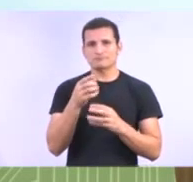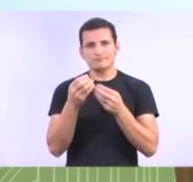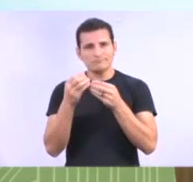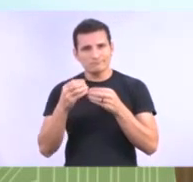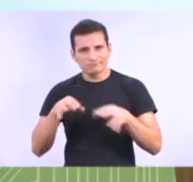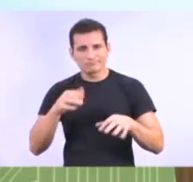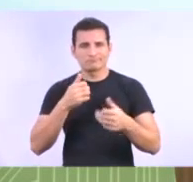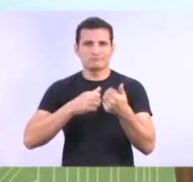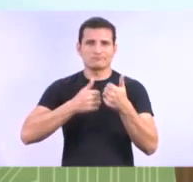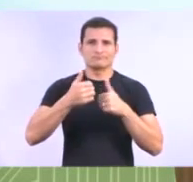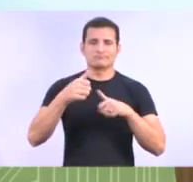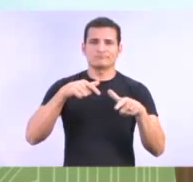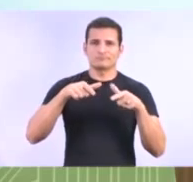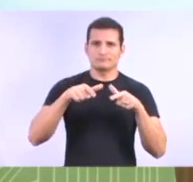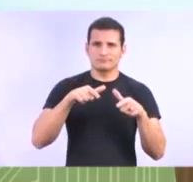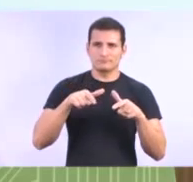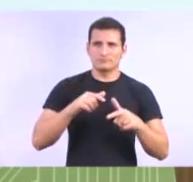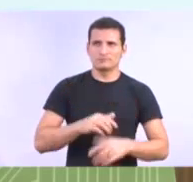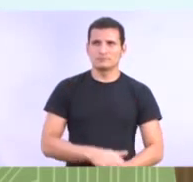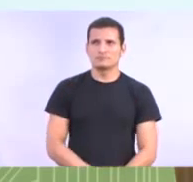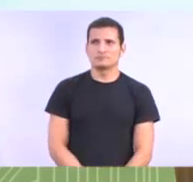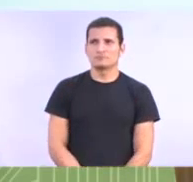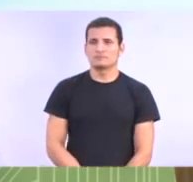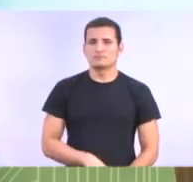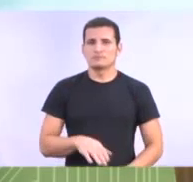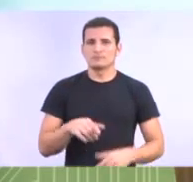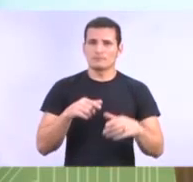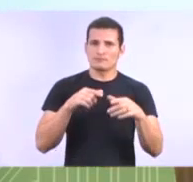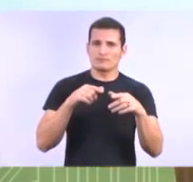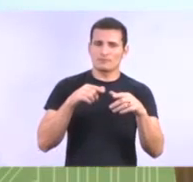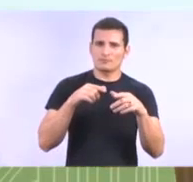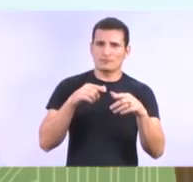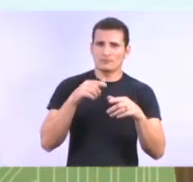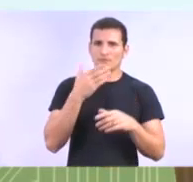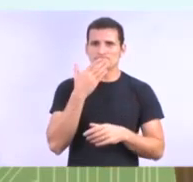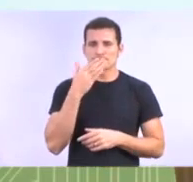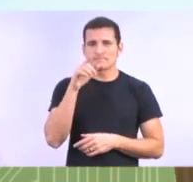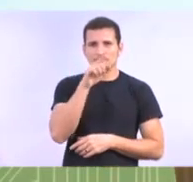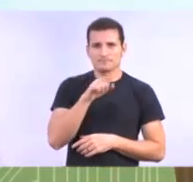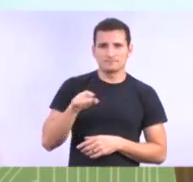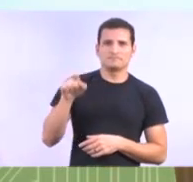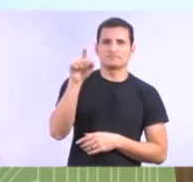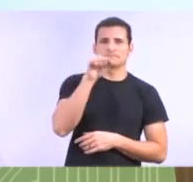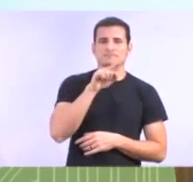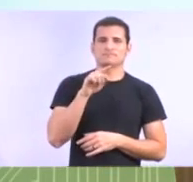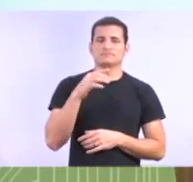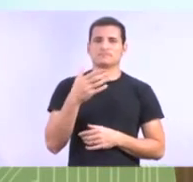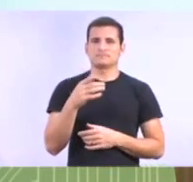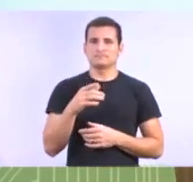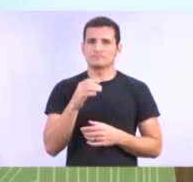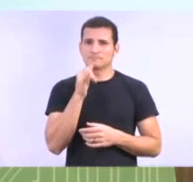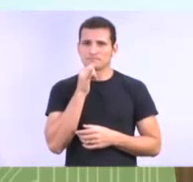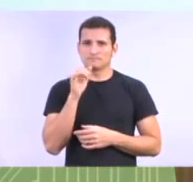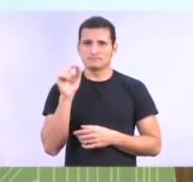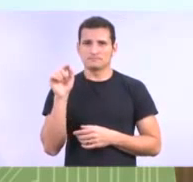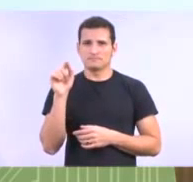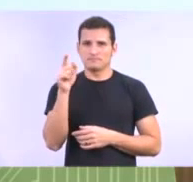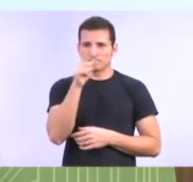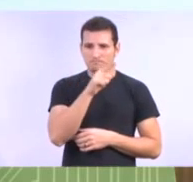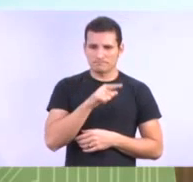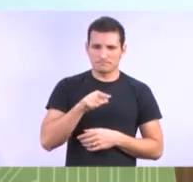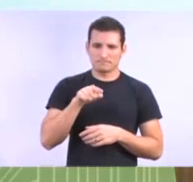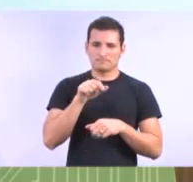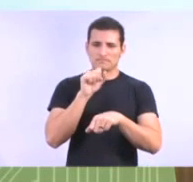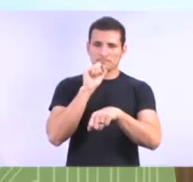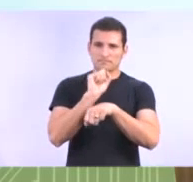a qualidade de serviço. Se fosse na topologia em anel, você já estaria mais resguardado. Você parou um ponto que a